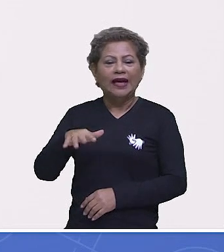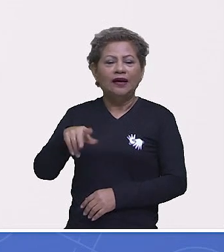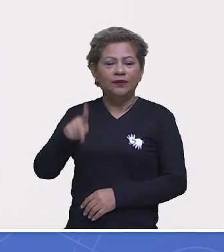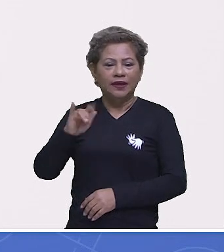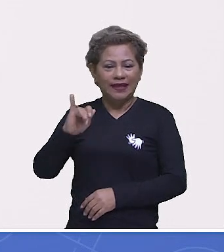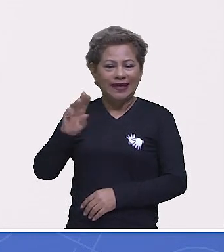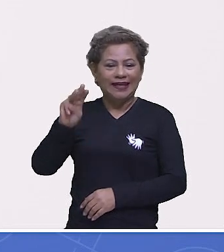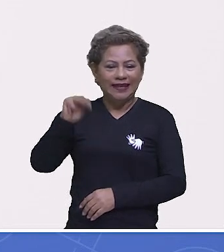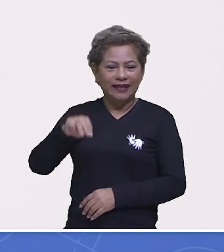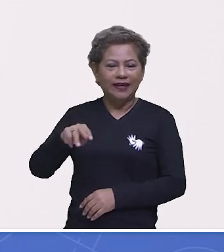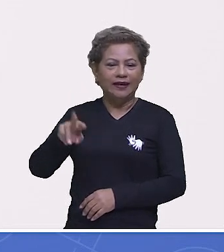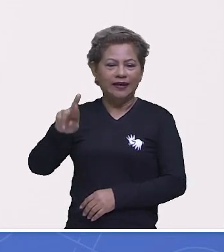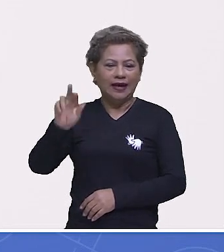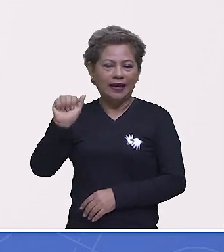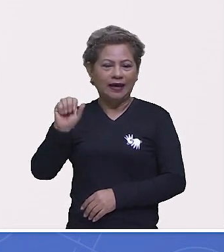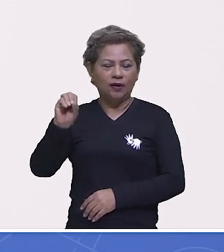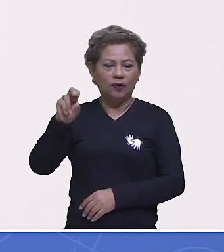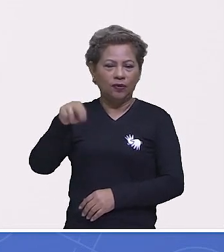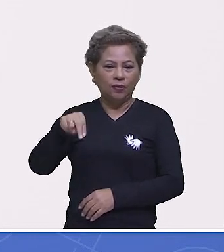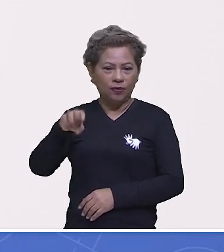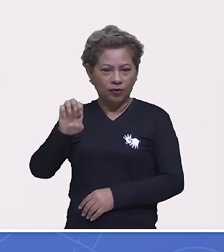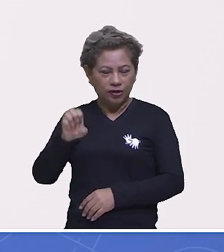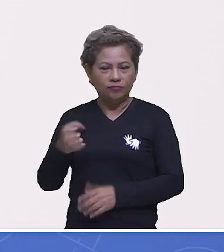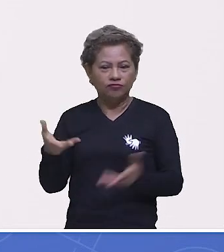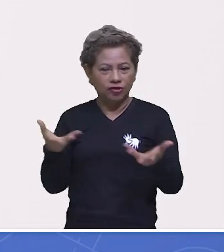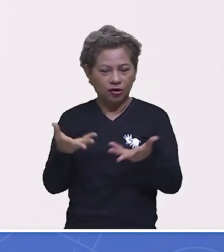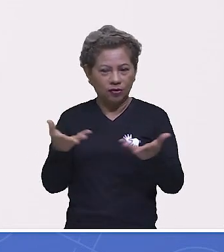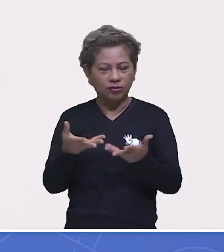a correção das nossas questões de educação física.